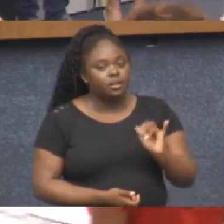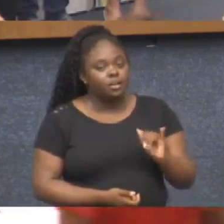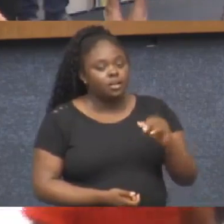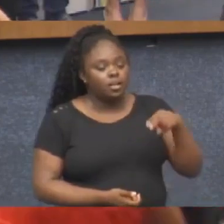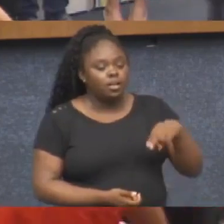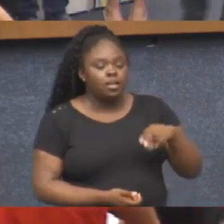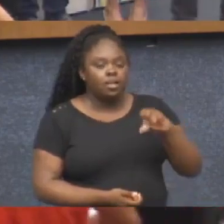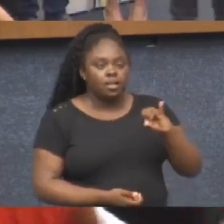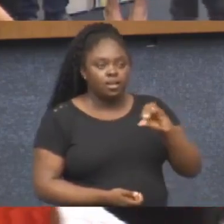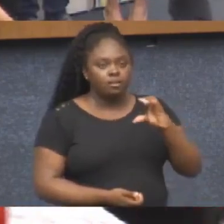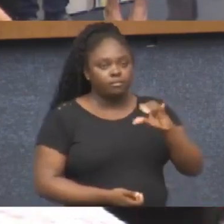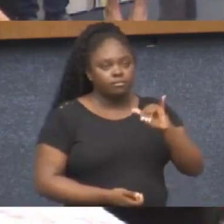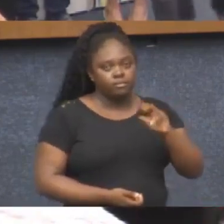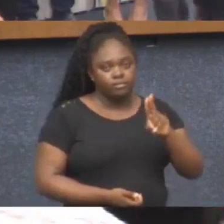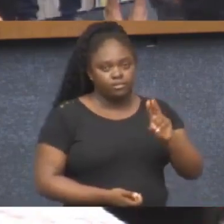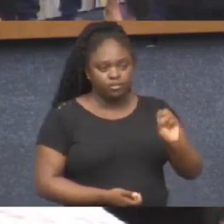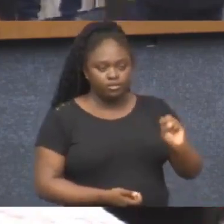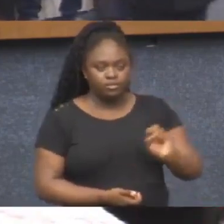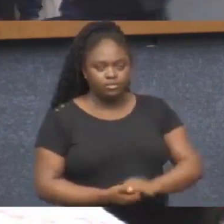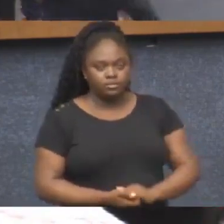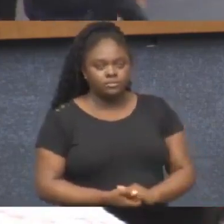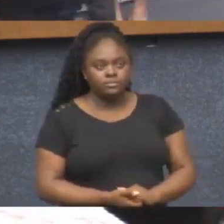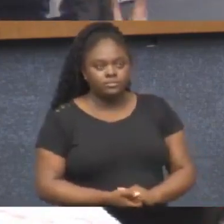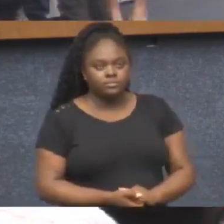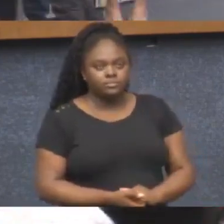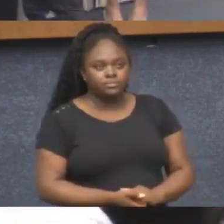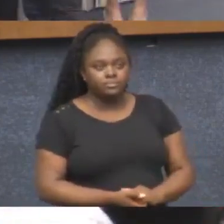Vinícius Rezende Silveira.